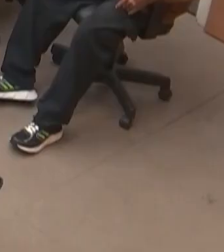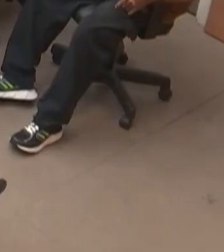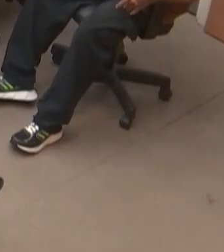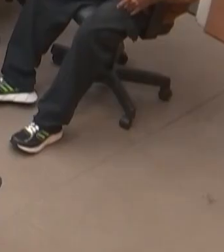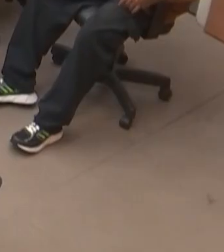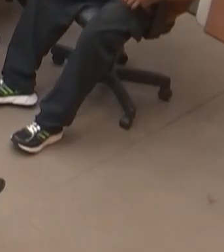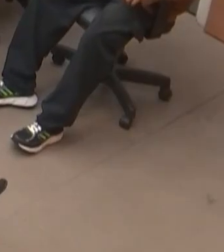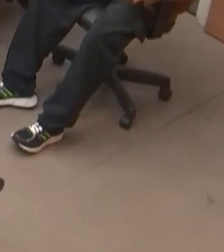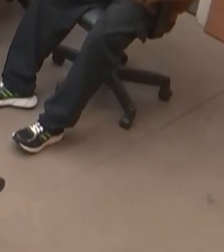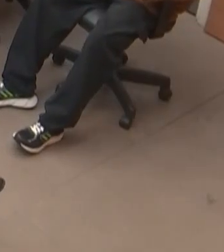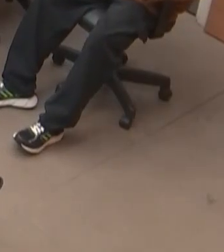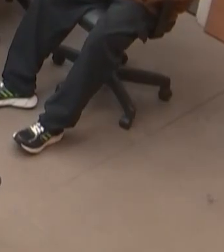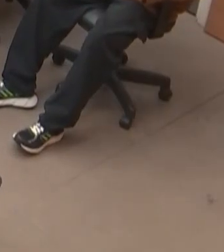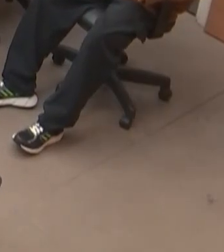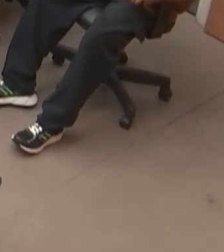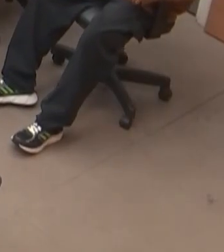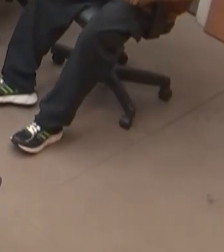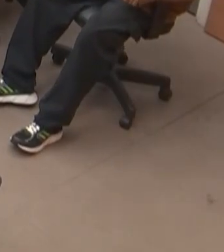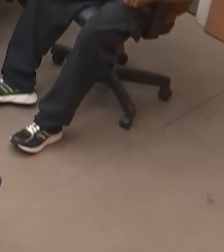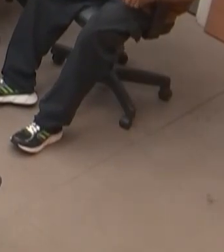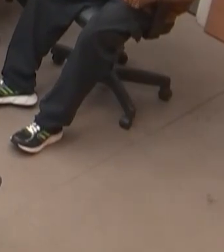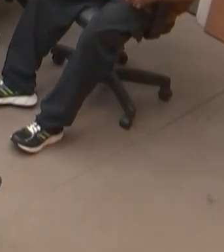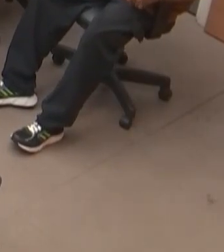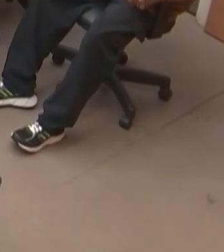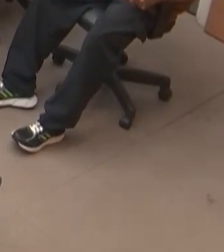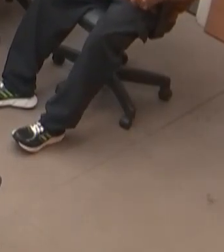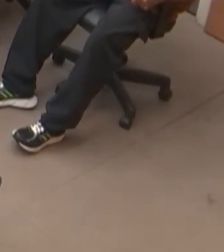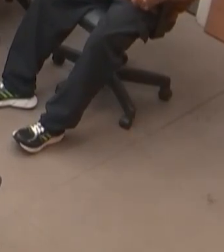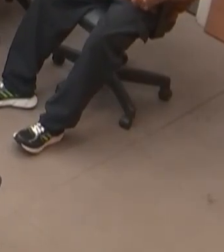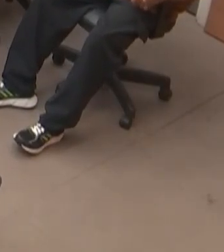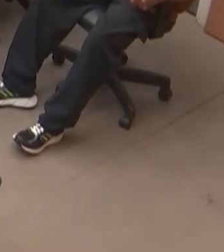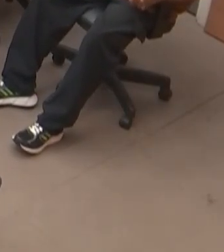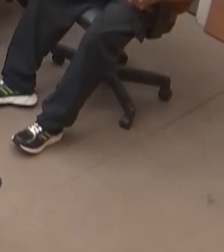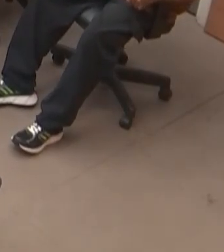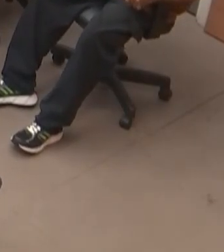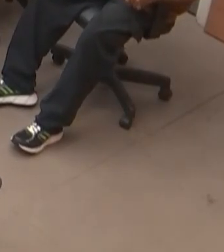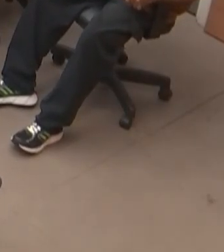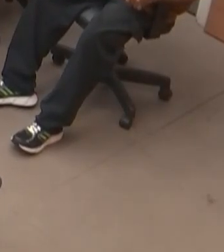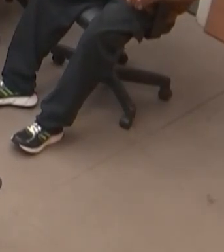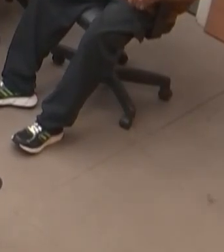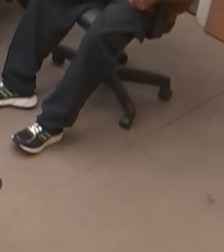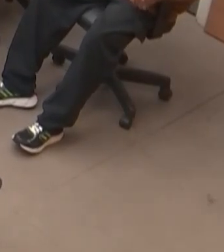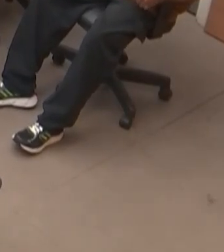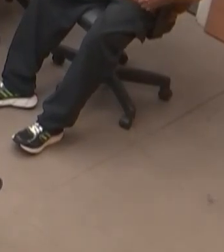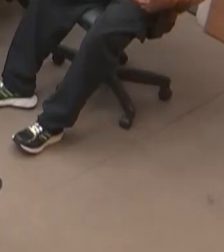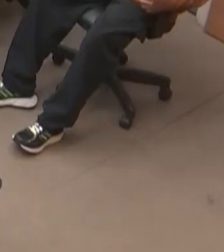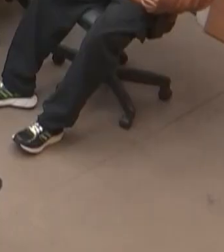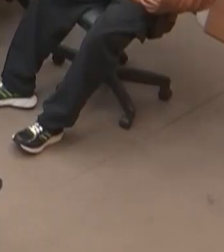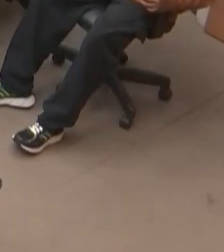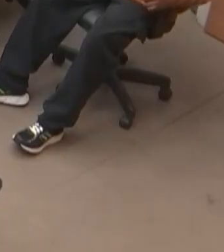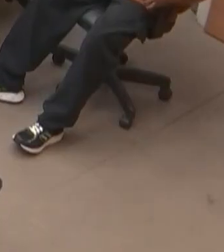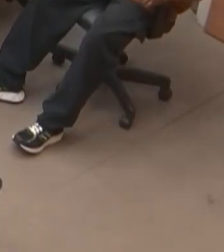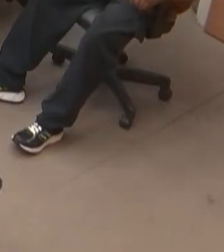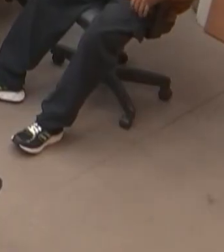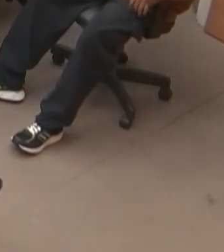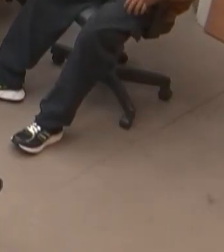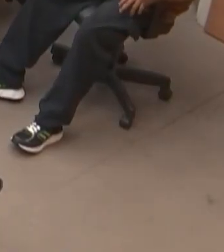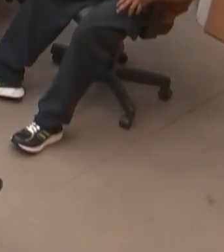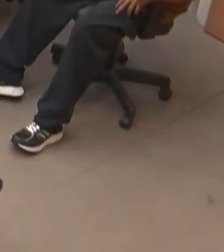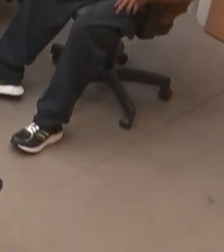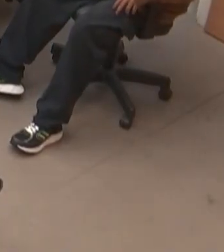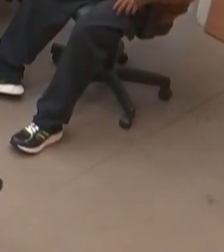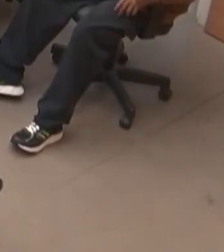tornar leão. Eu sou um leão, mas não viram. Porcos da barca desciam, meus manos subiam. O corpo na